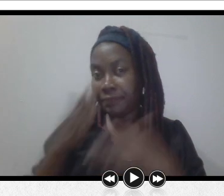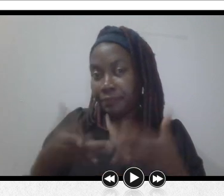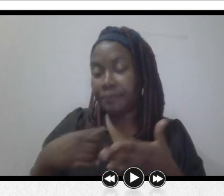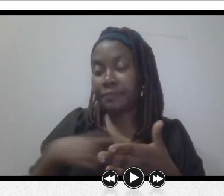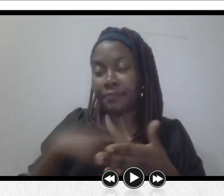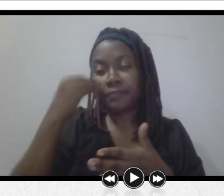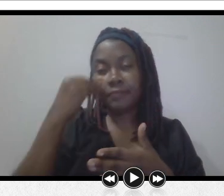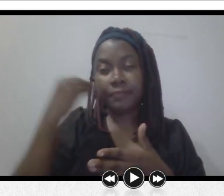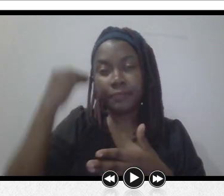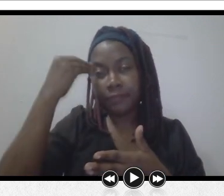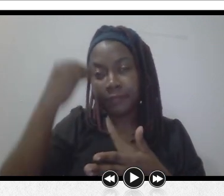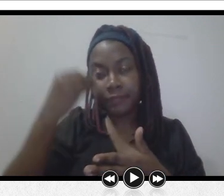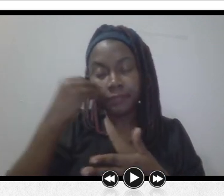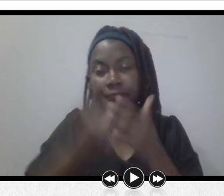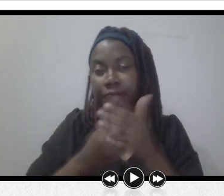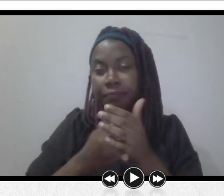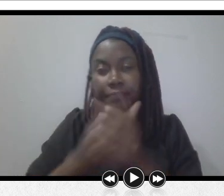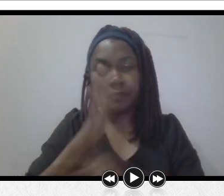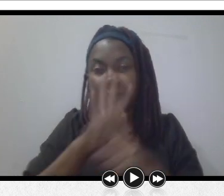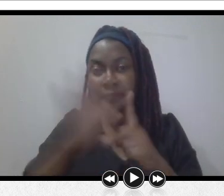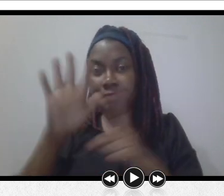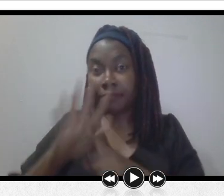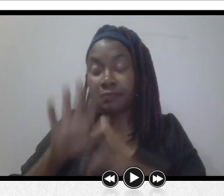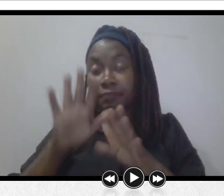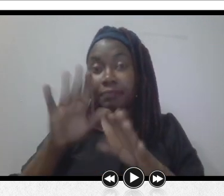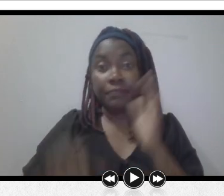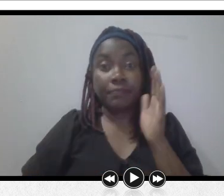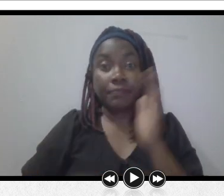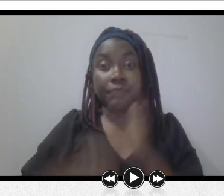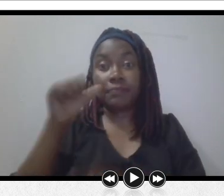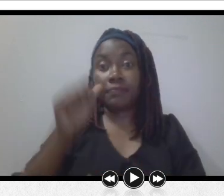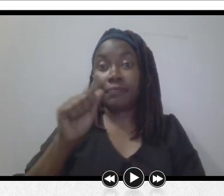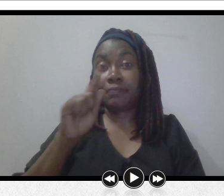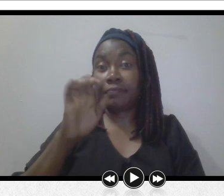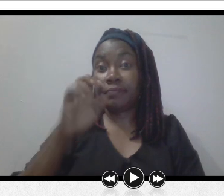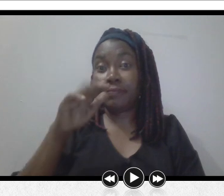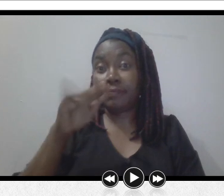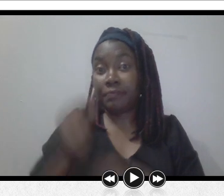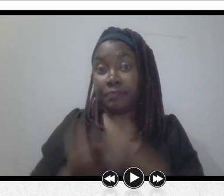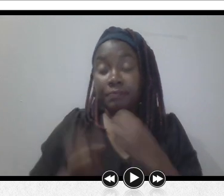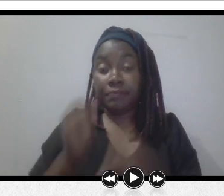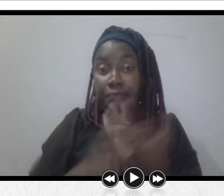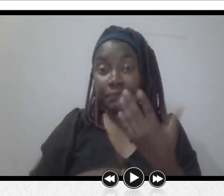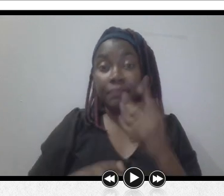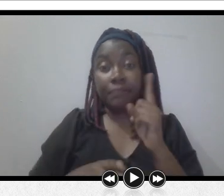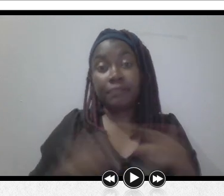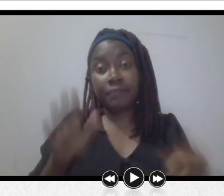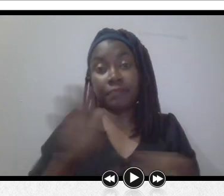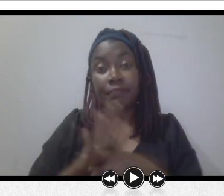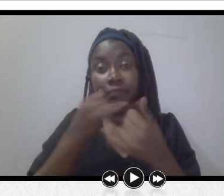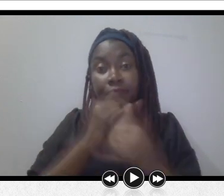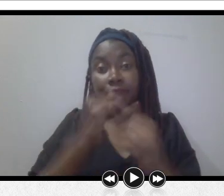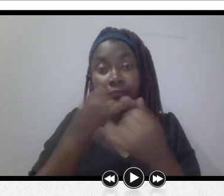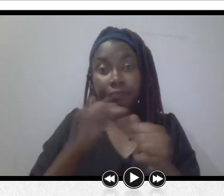uma experiência em vários setores. Né, mas a primeira agência brasileira a ser criada foi a Agência Nacional de Energia